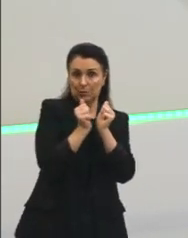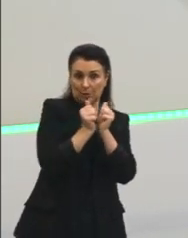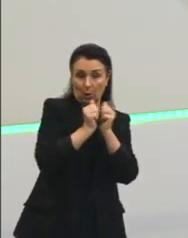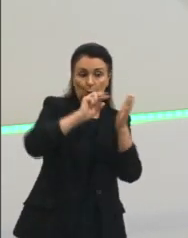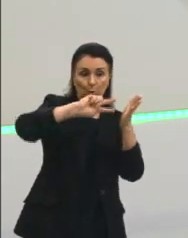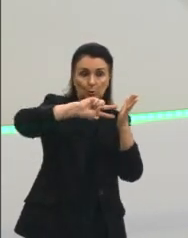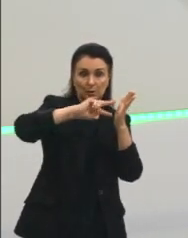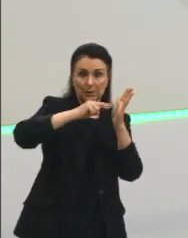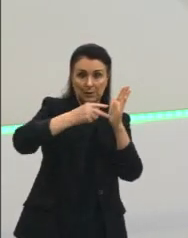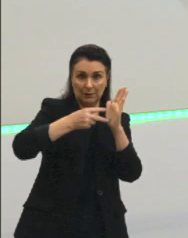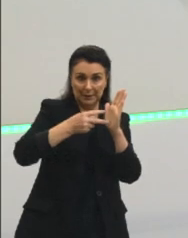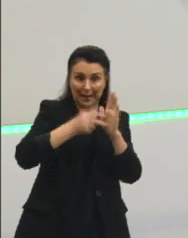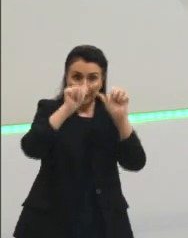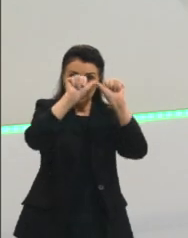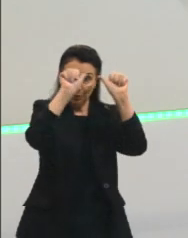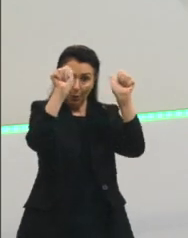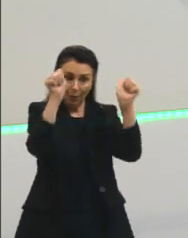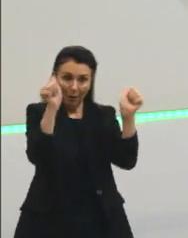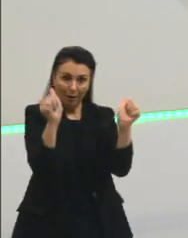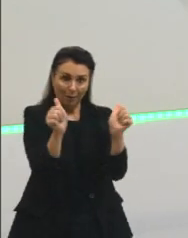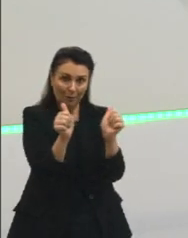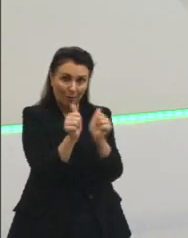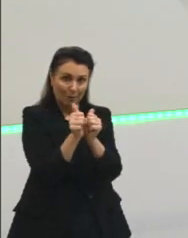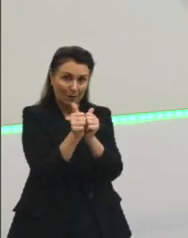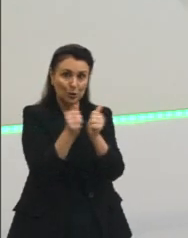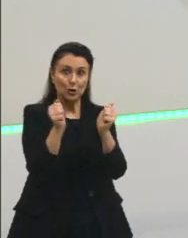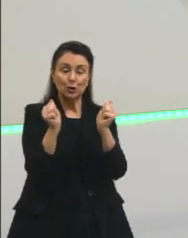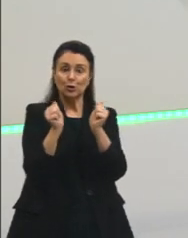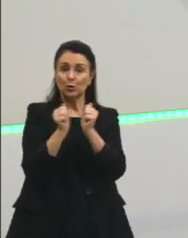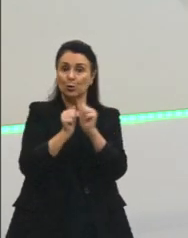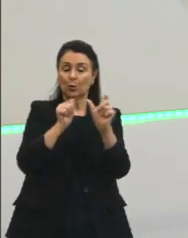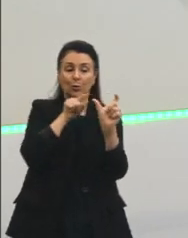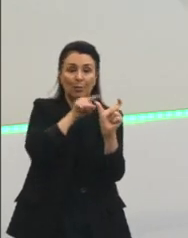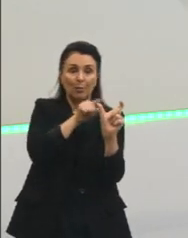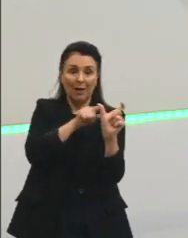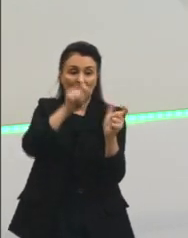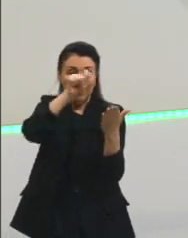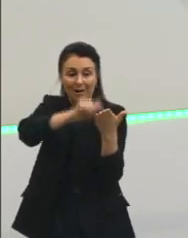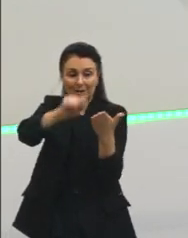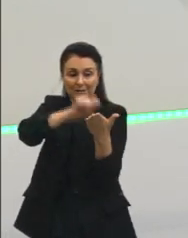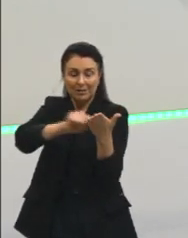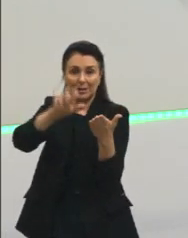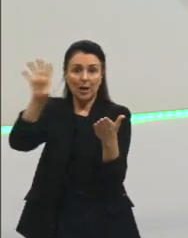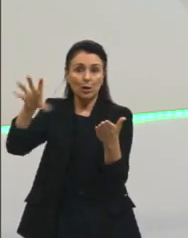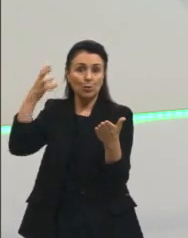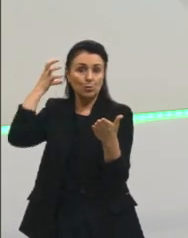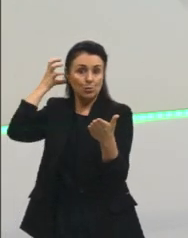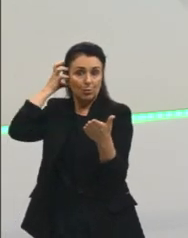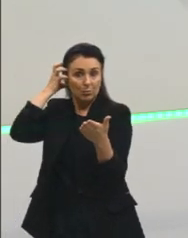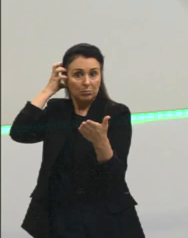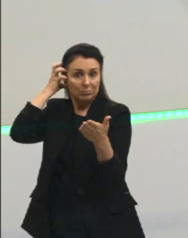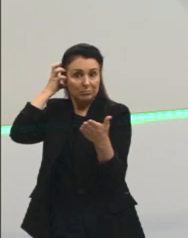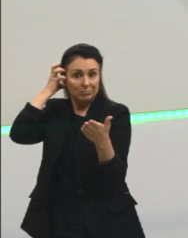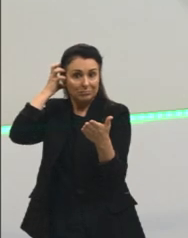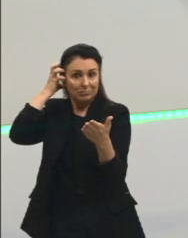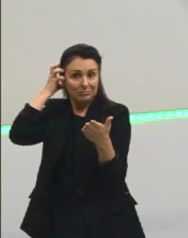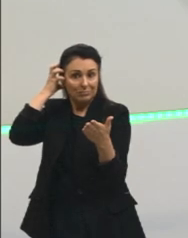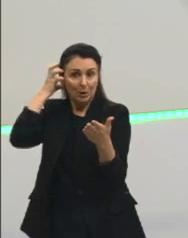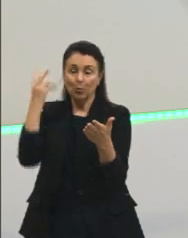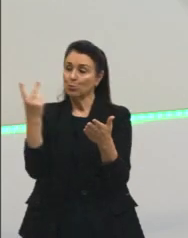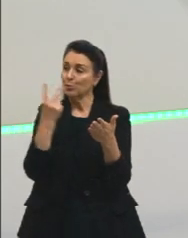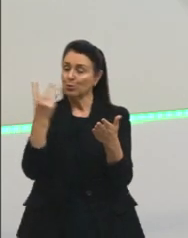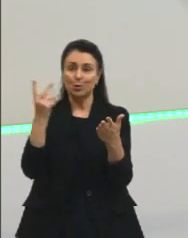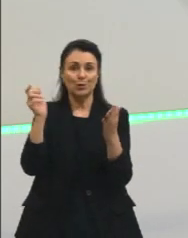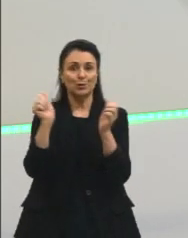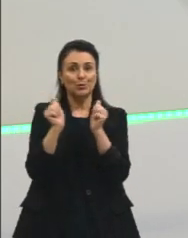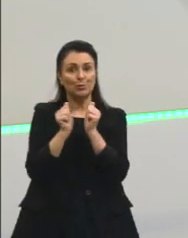significante né a palavra a escrita e o som com o significado o que que